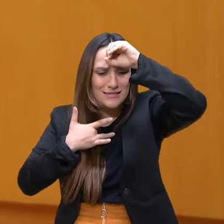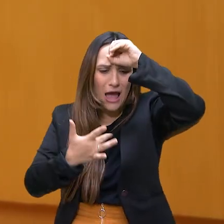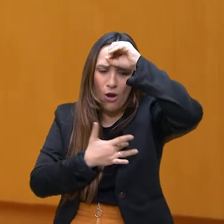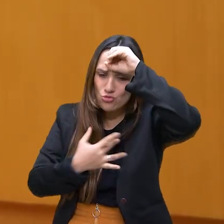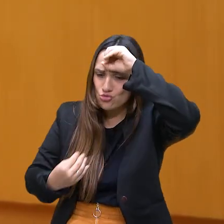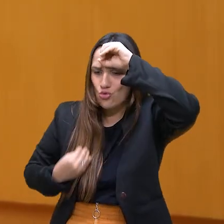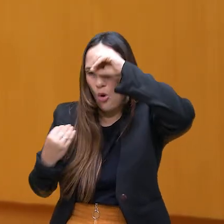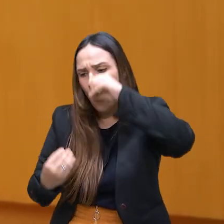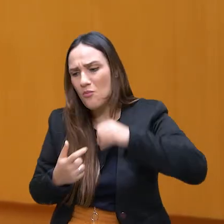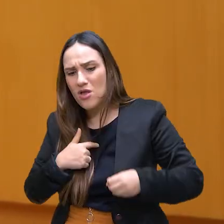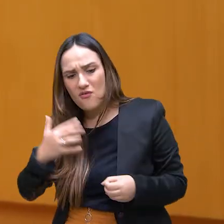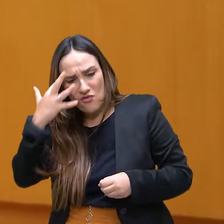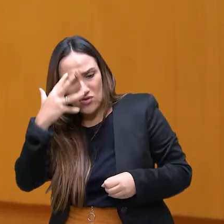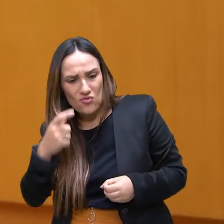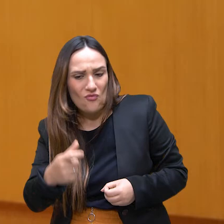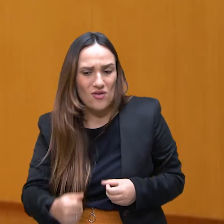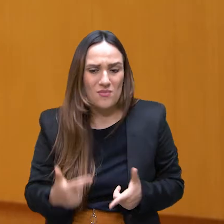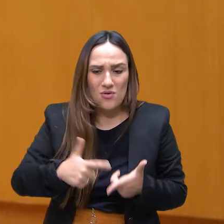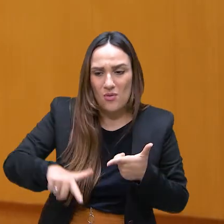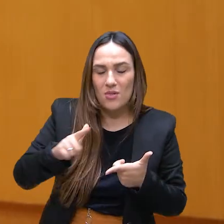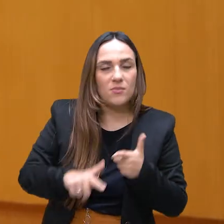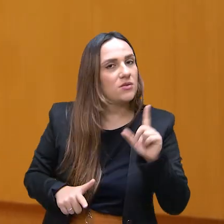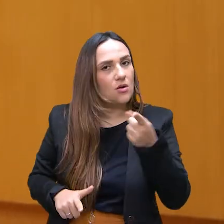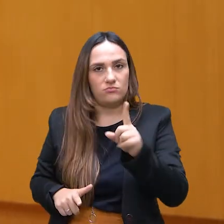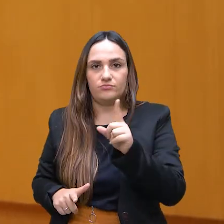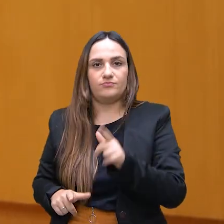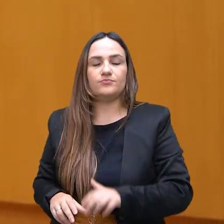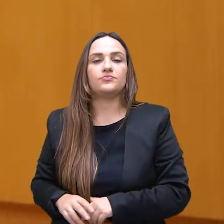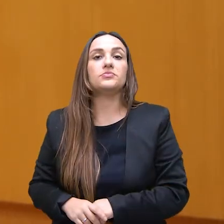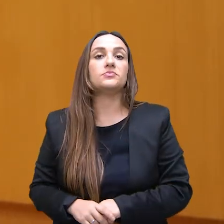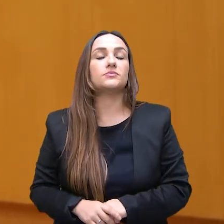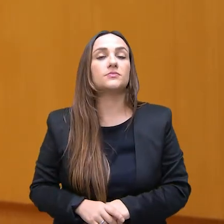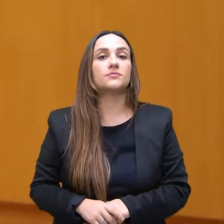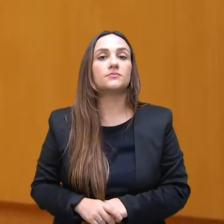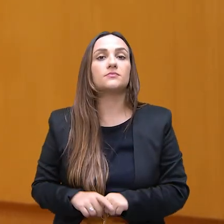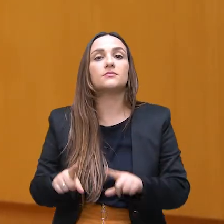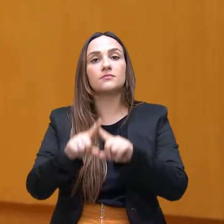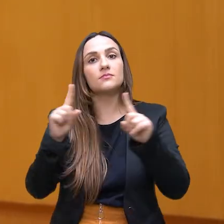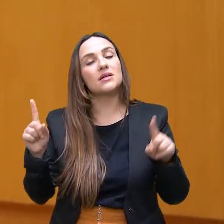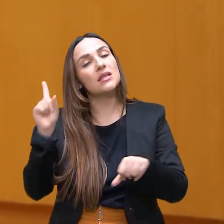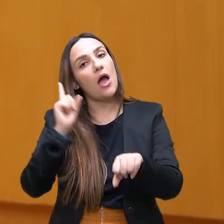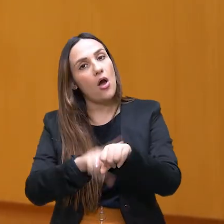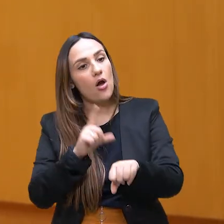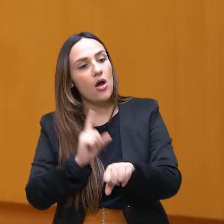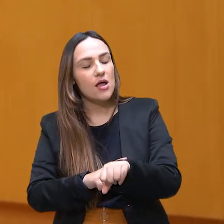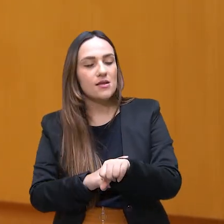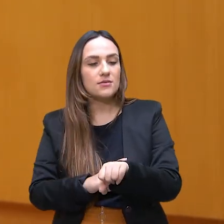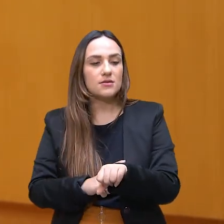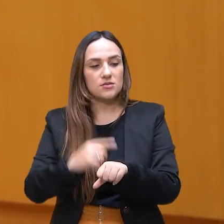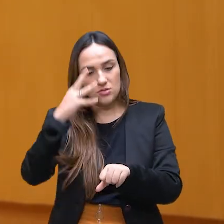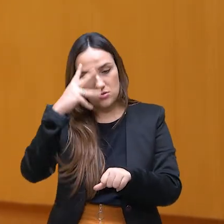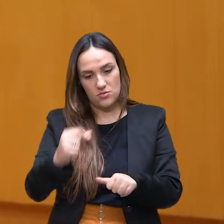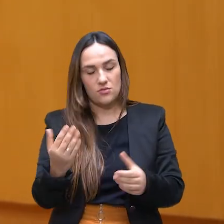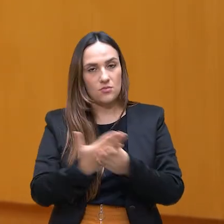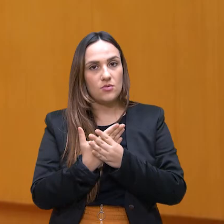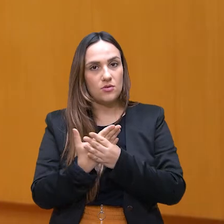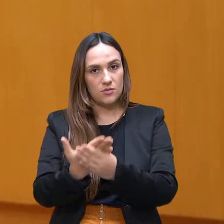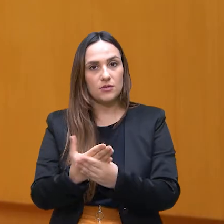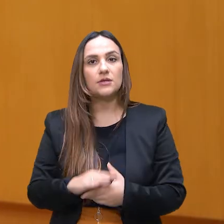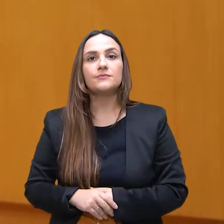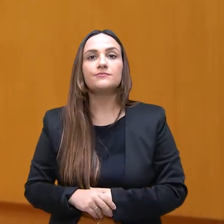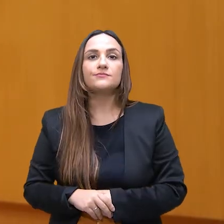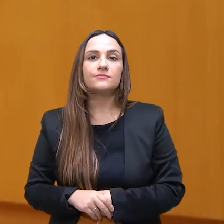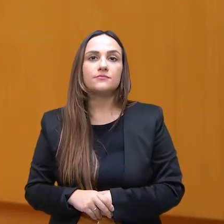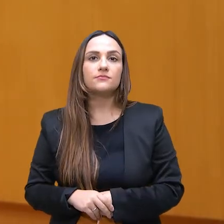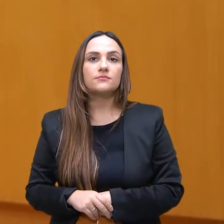vai decidir de tal ou qual maneira. Mas, ao decidir um processo, o magistrado está